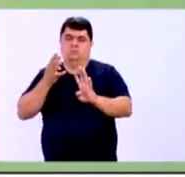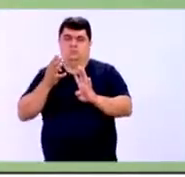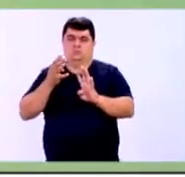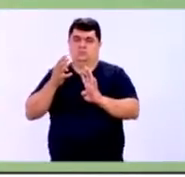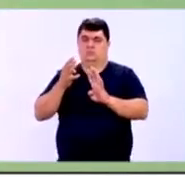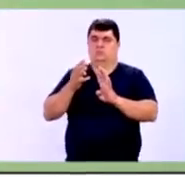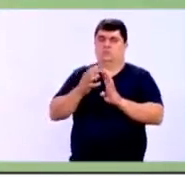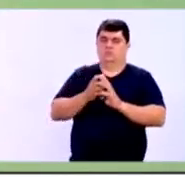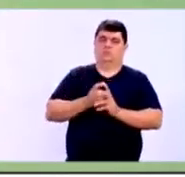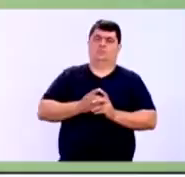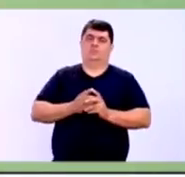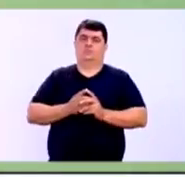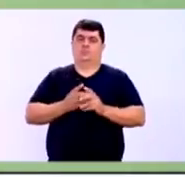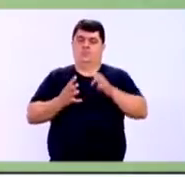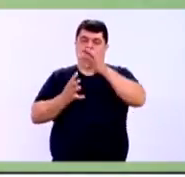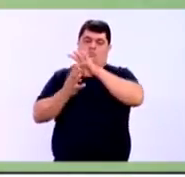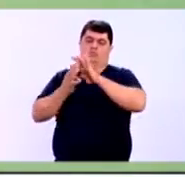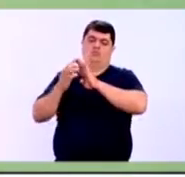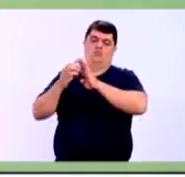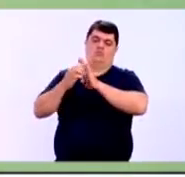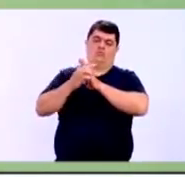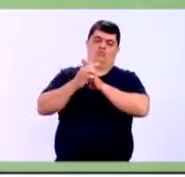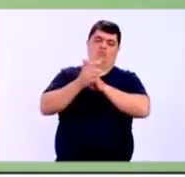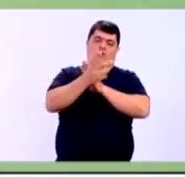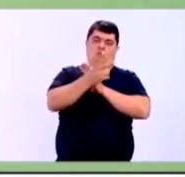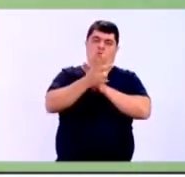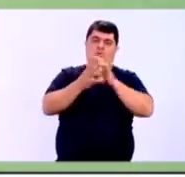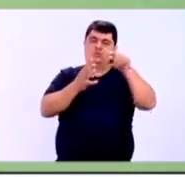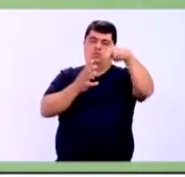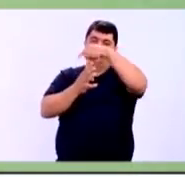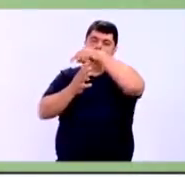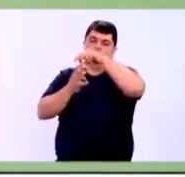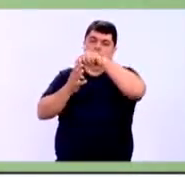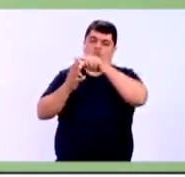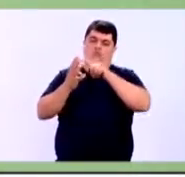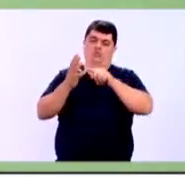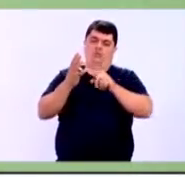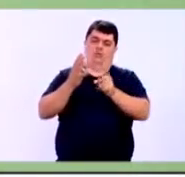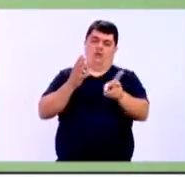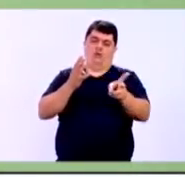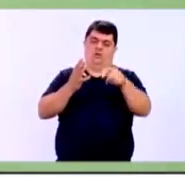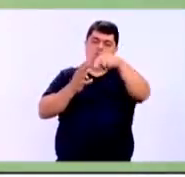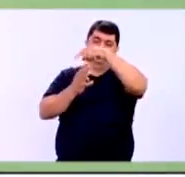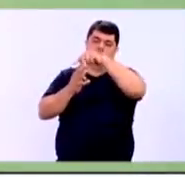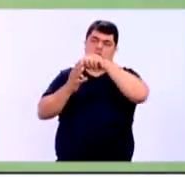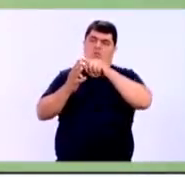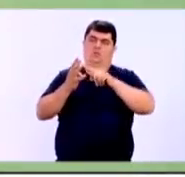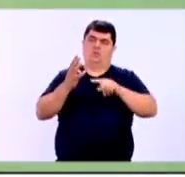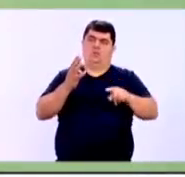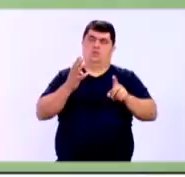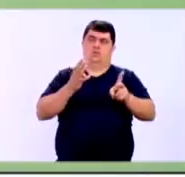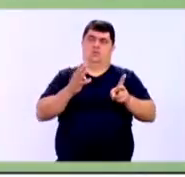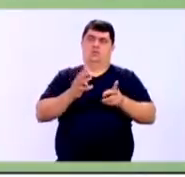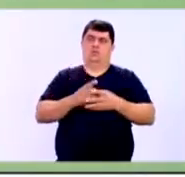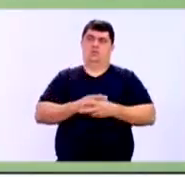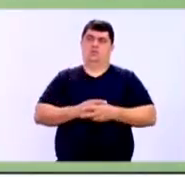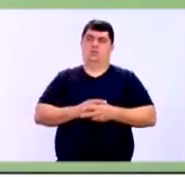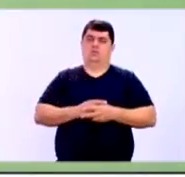sai. MPM, média ponderada, móvel. Opa, esqueci, professor.